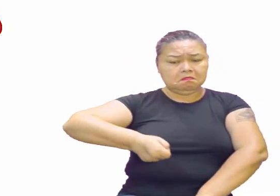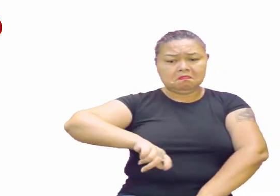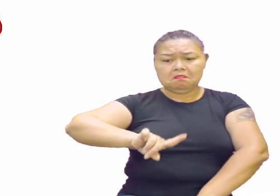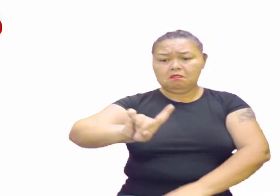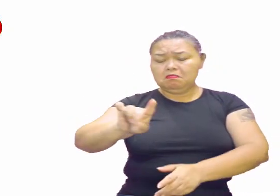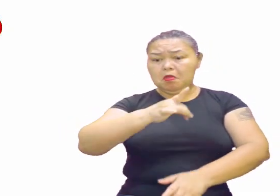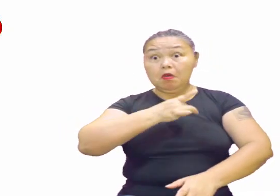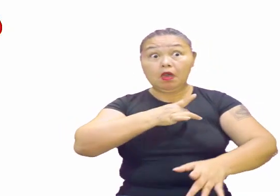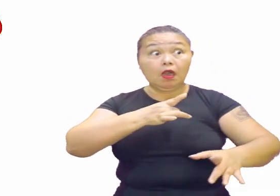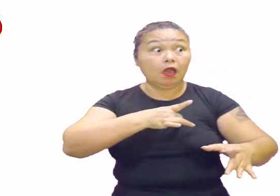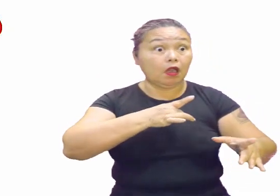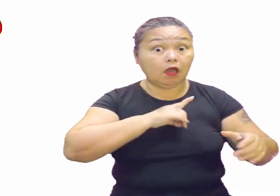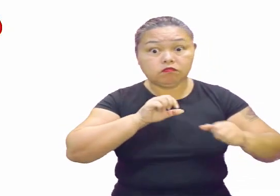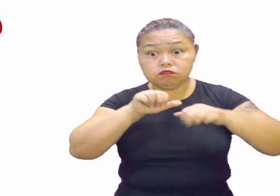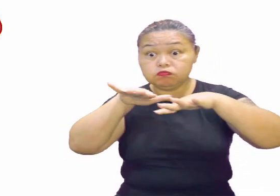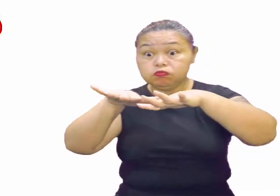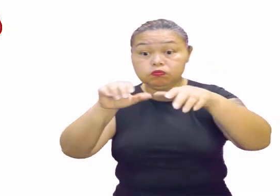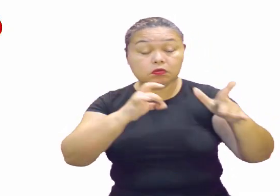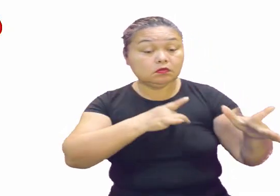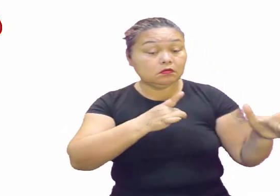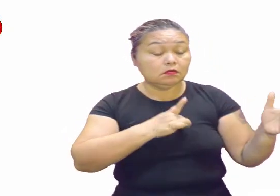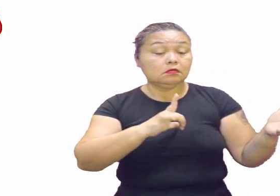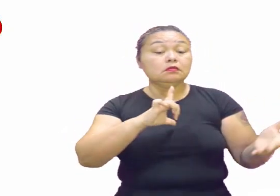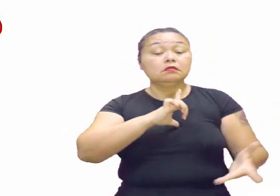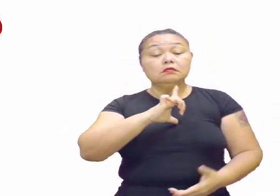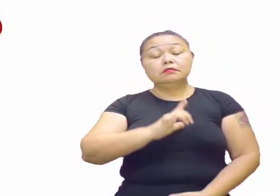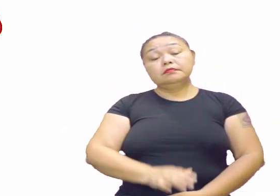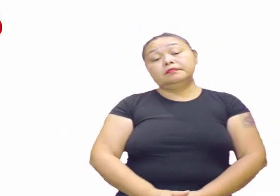nem saber, foi para cima.